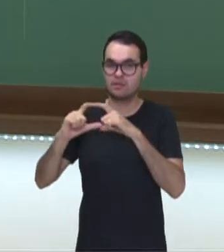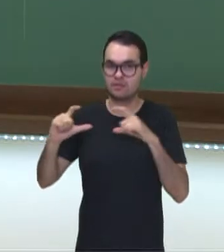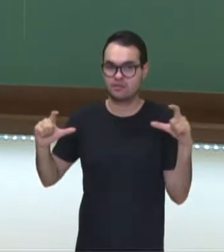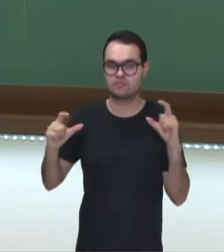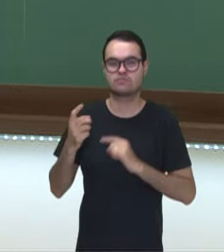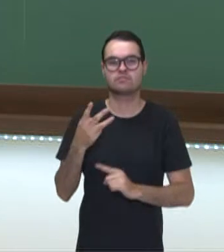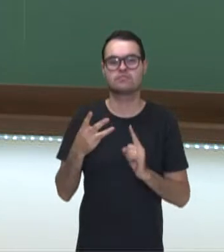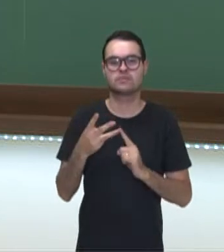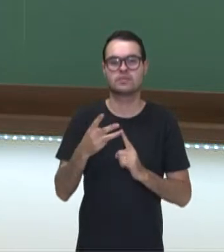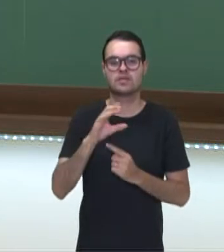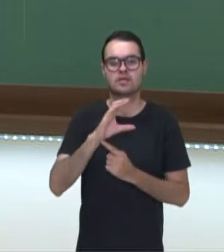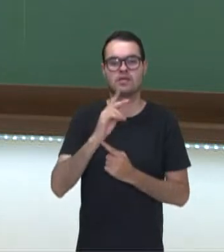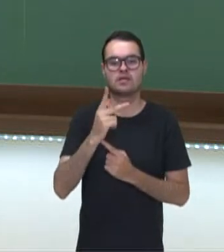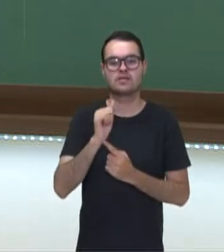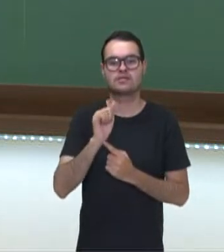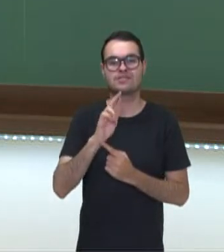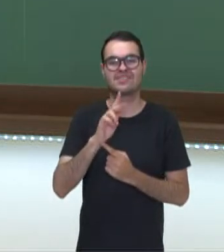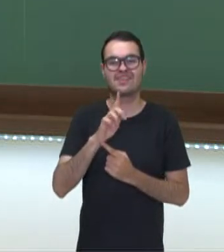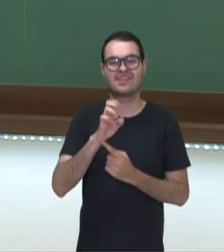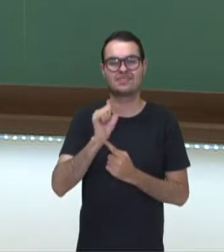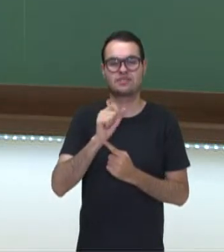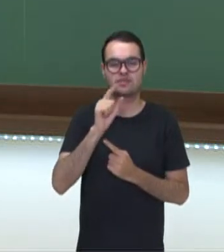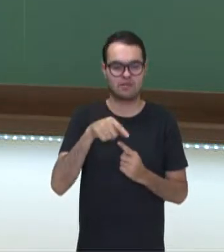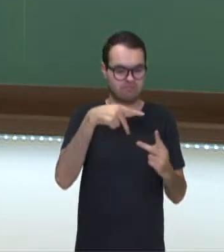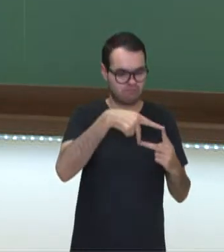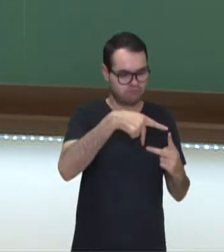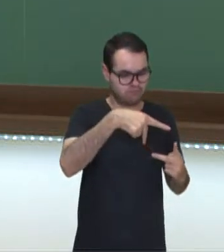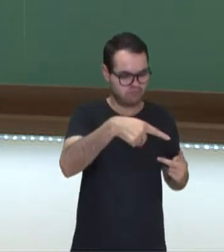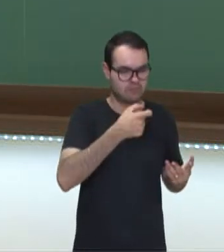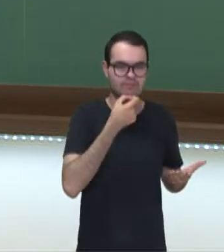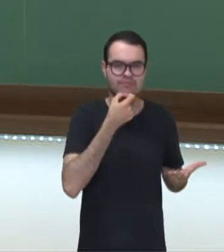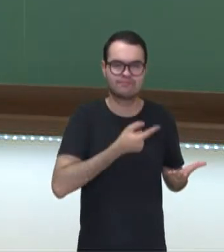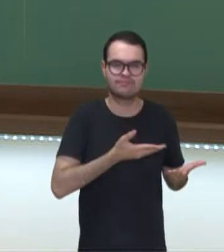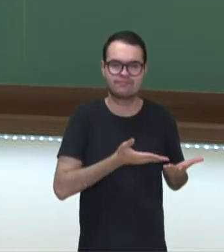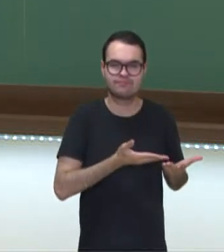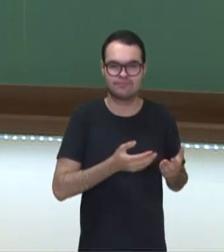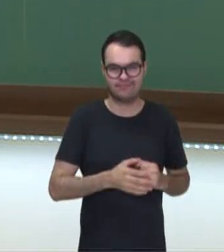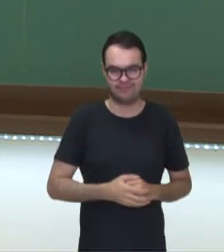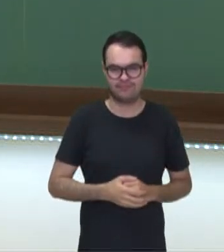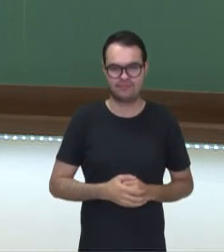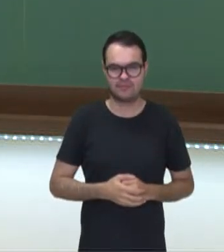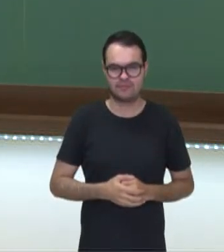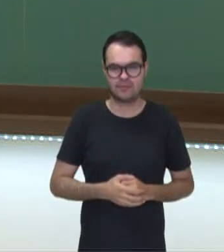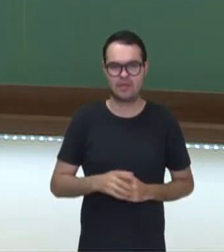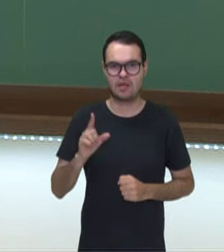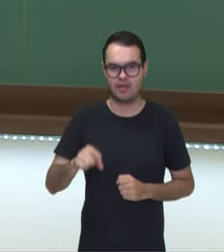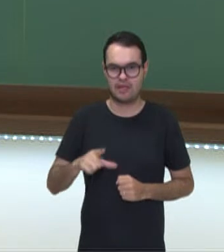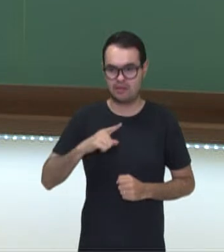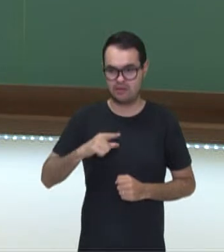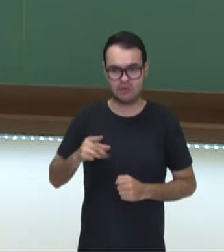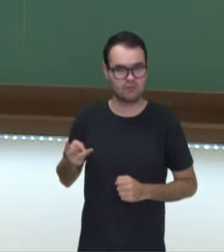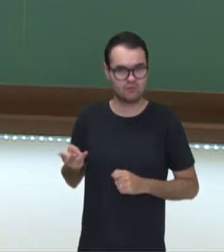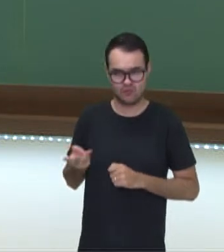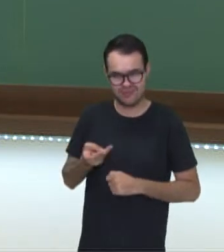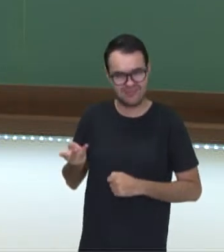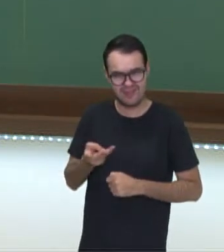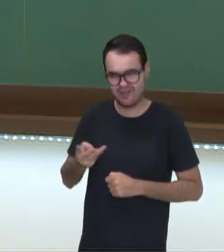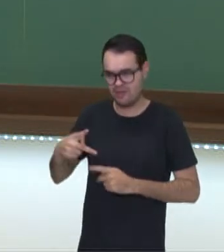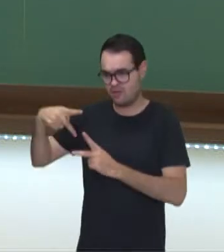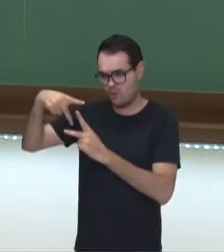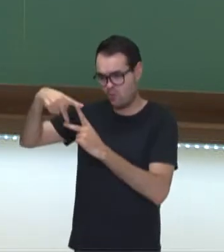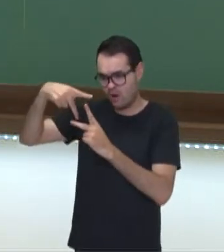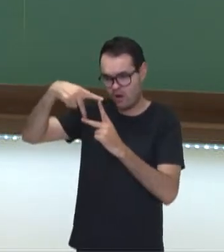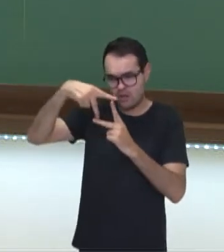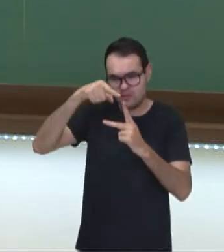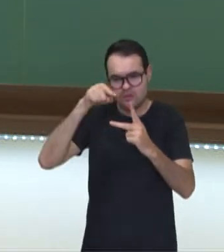central deste gênero é a presença dos quadrinhos, O enunciado assim se realiza em